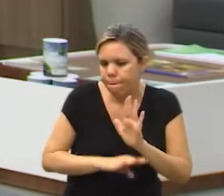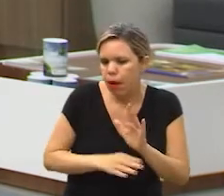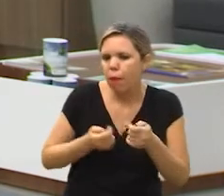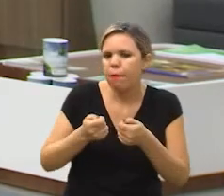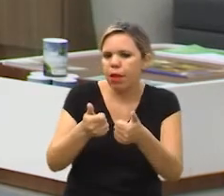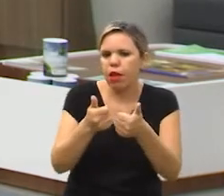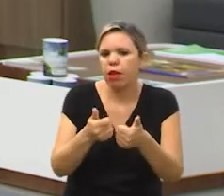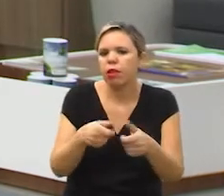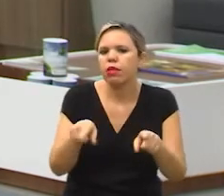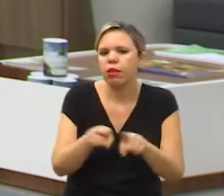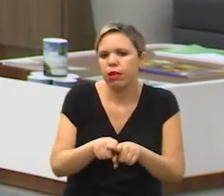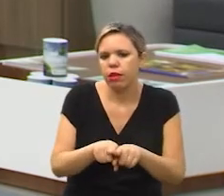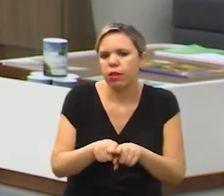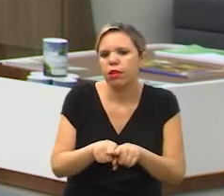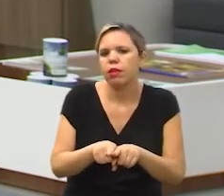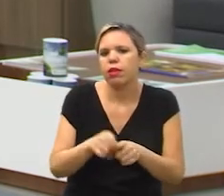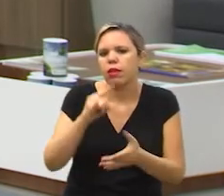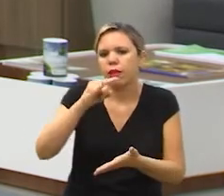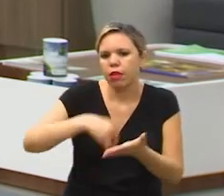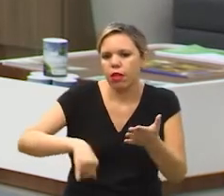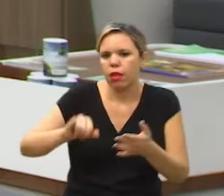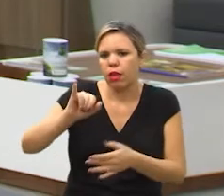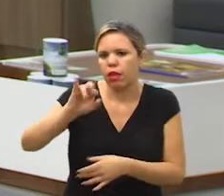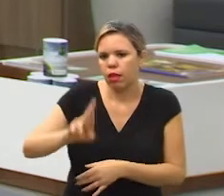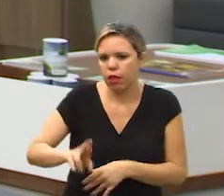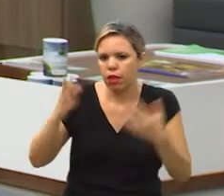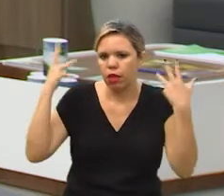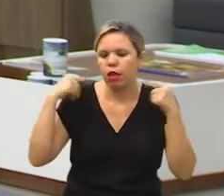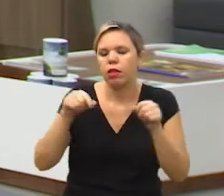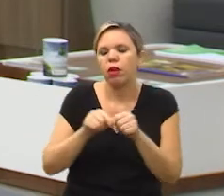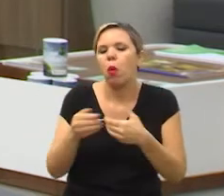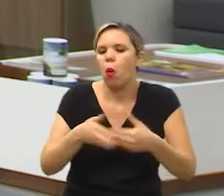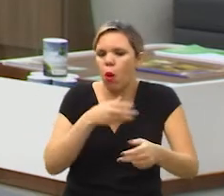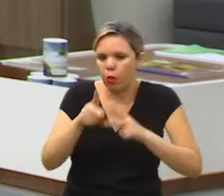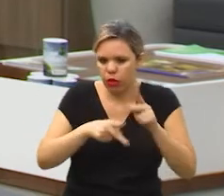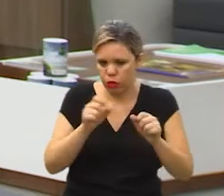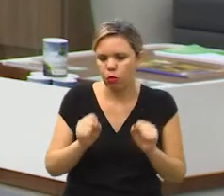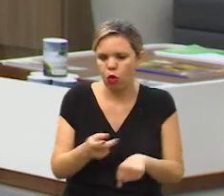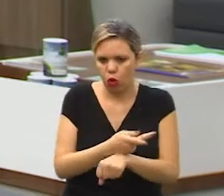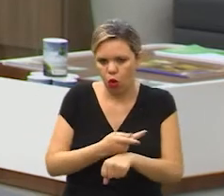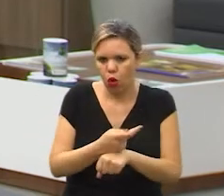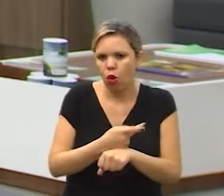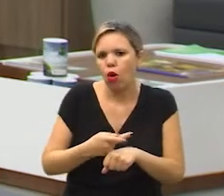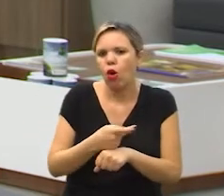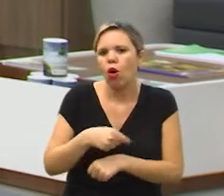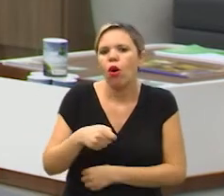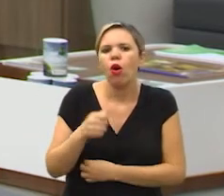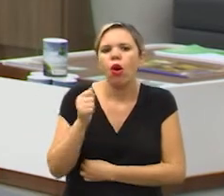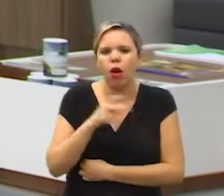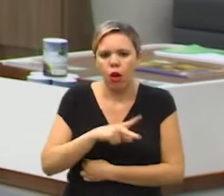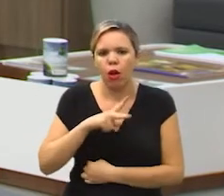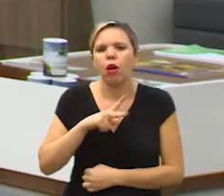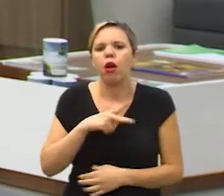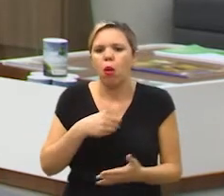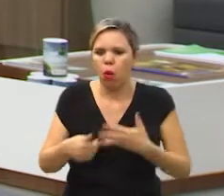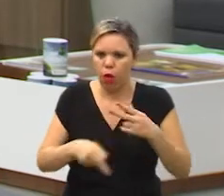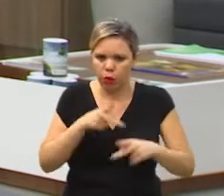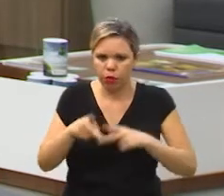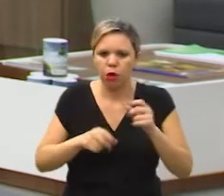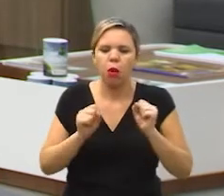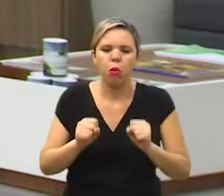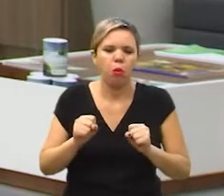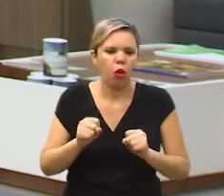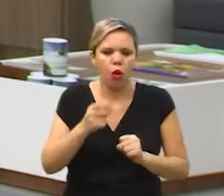ter um benefício também na sua declaração de imposto. Mas qualquer pessoa pode procurar essa previdência privada? Qualquer pessoa,